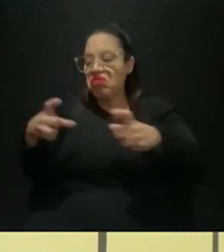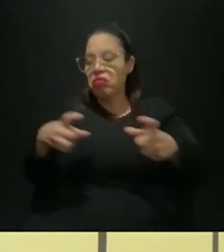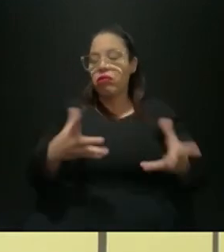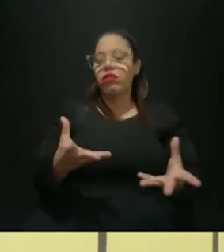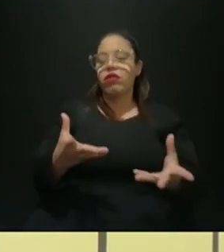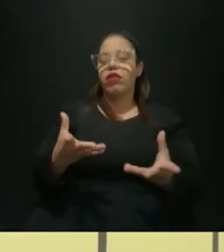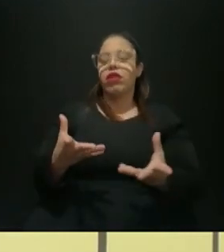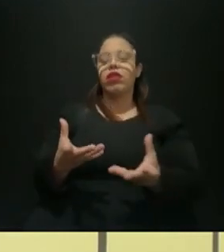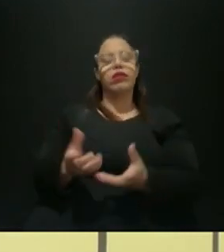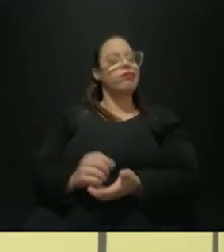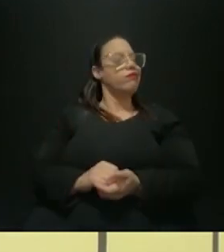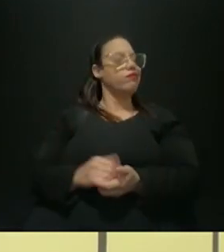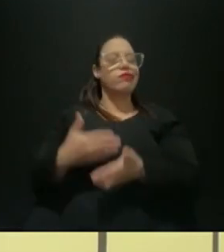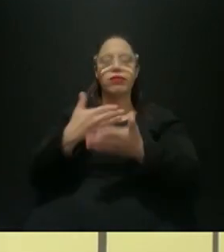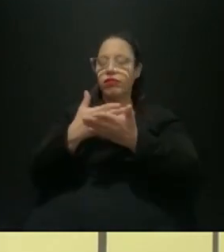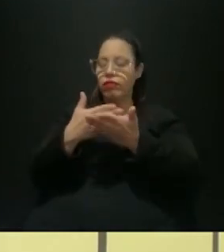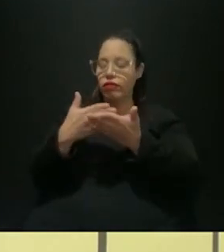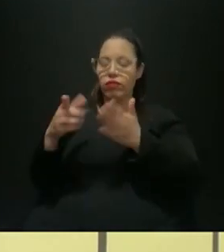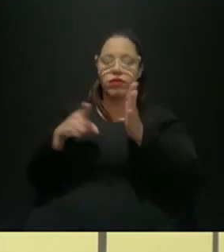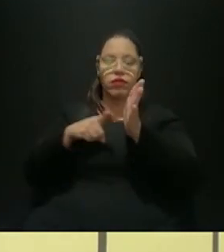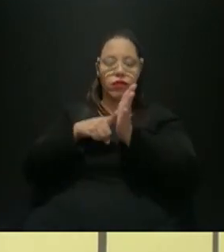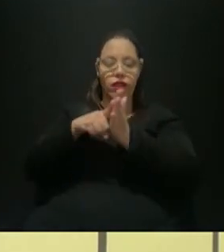dessa pesquisa de Harvard,